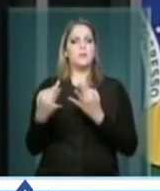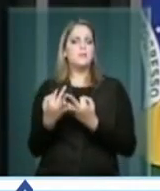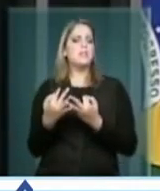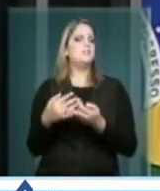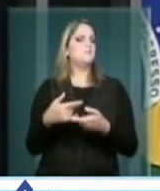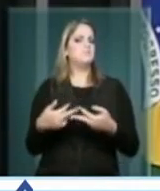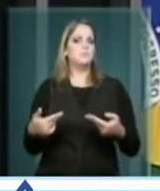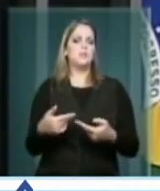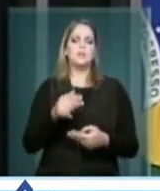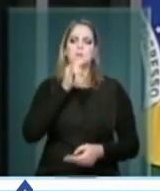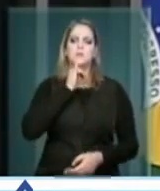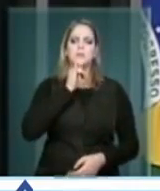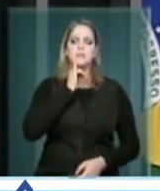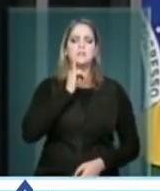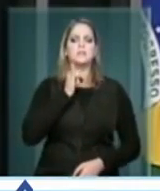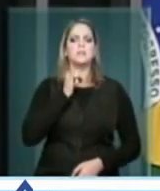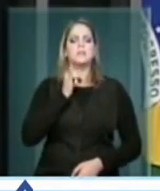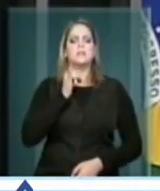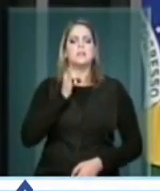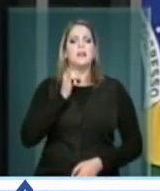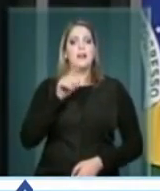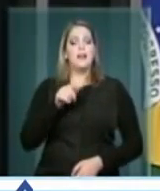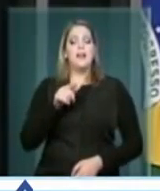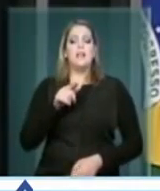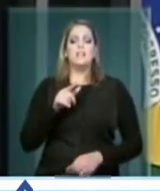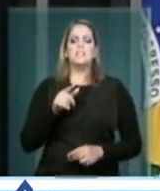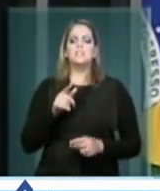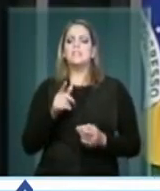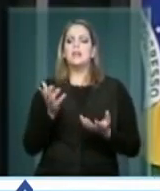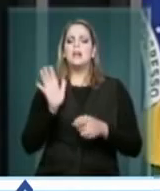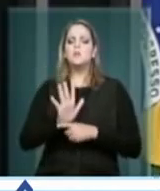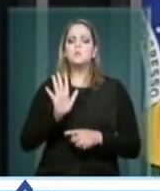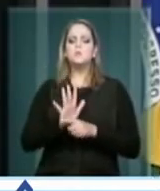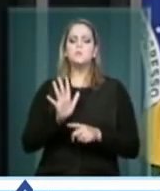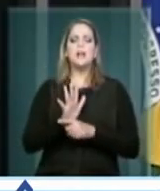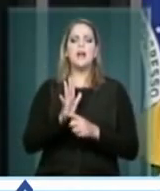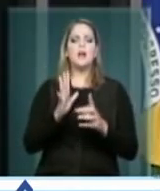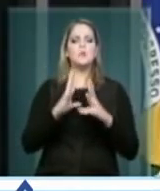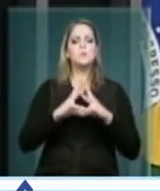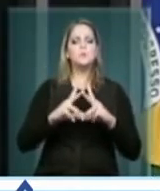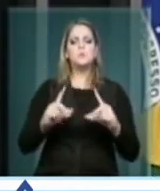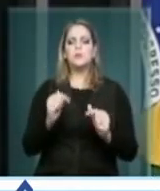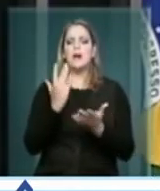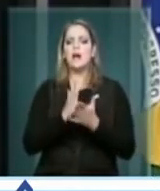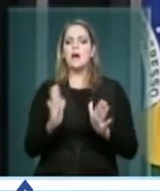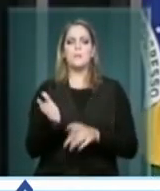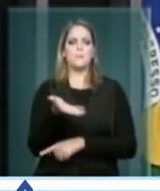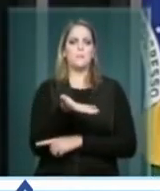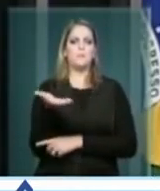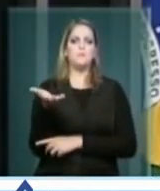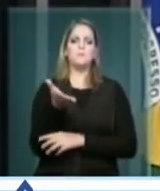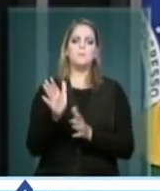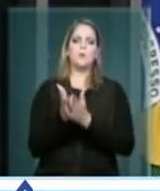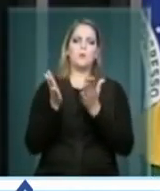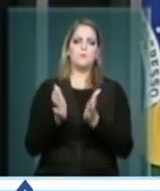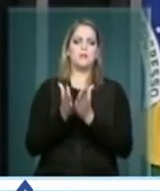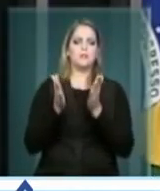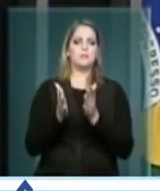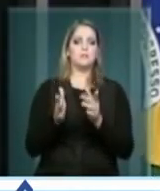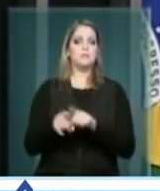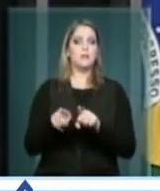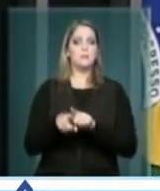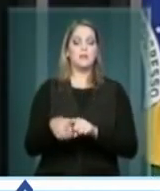por exemplo, uma eficaz arma de redução dos níveis de pobreza e de despontar da tão festejada nova